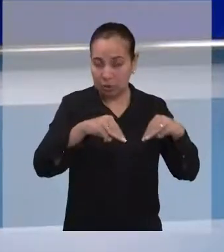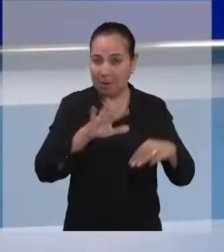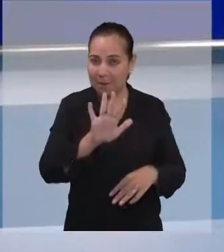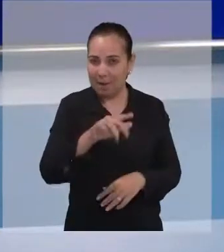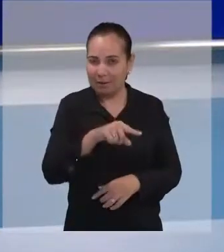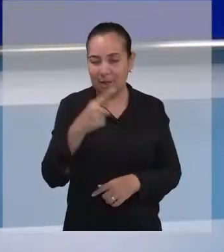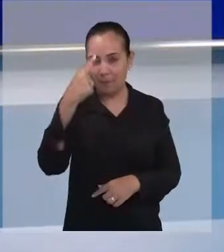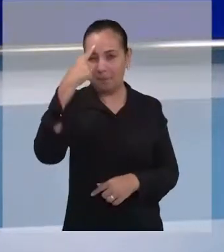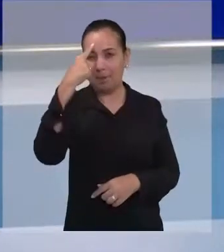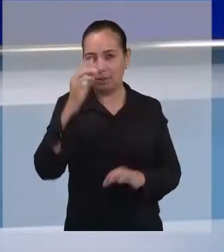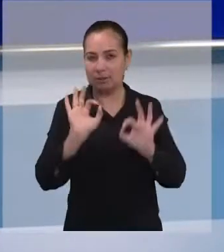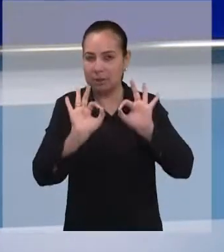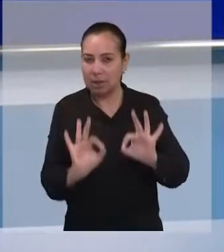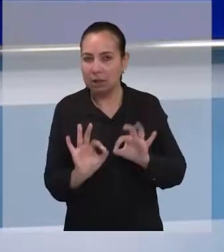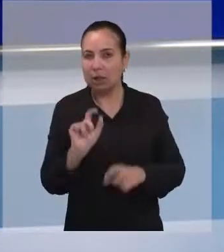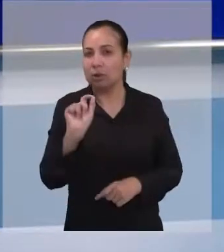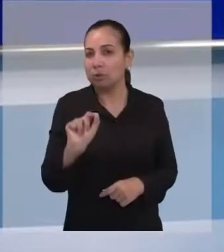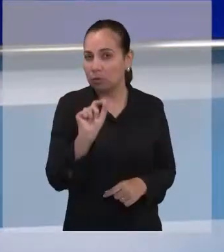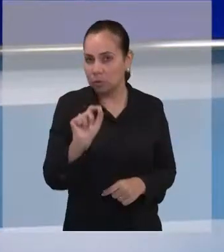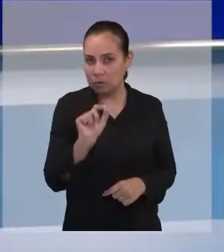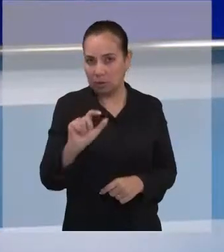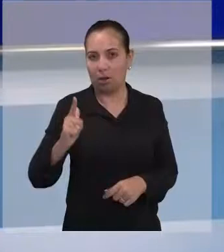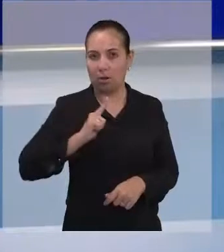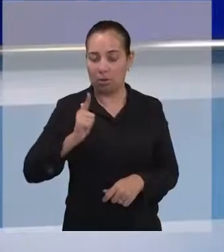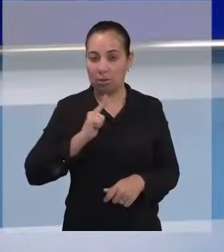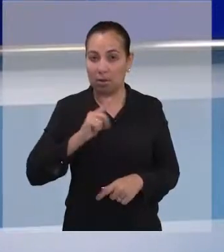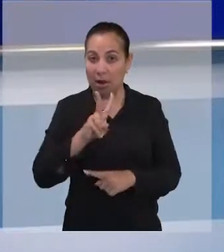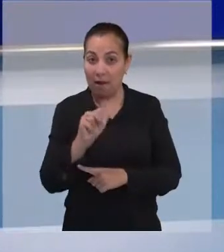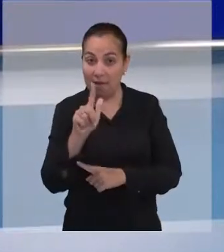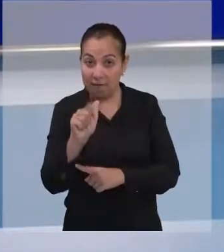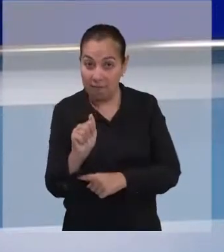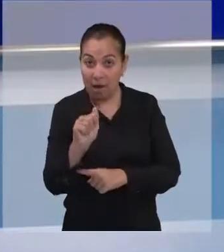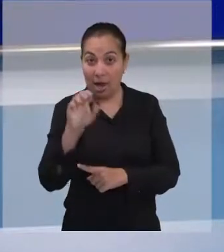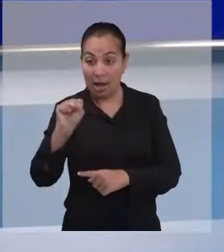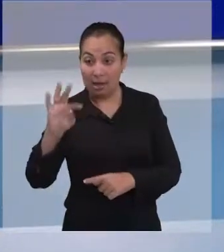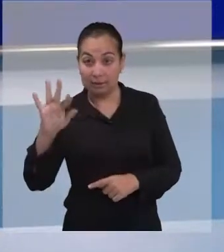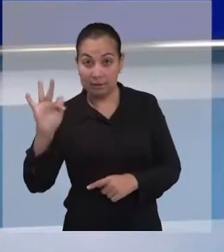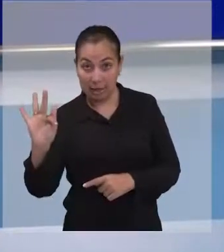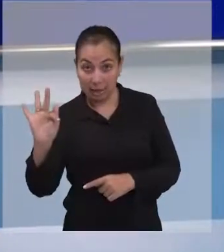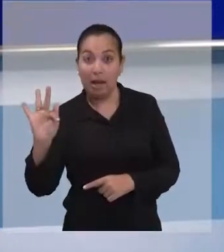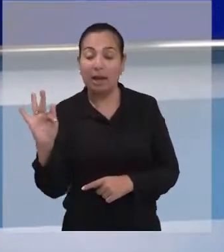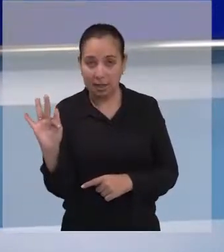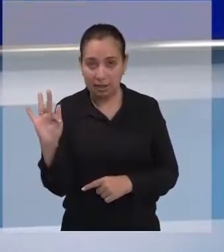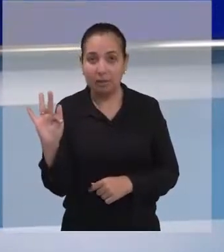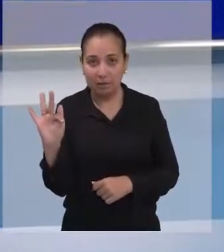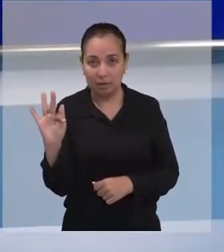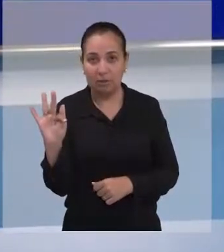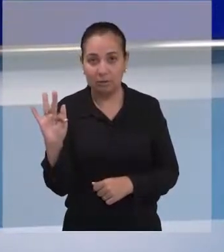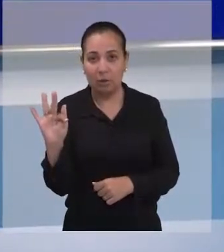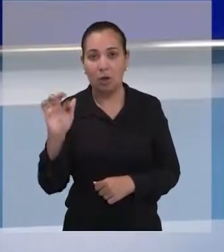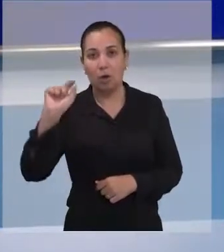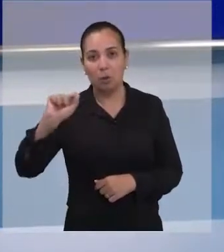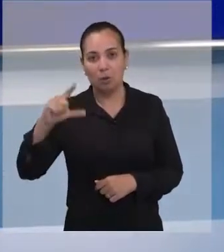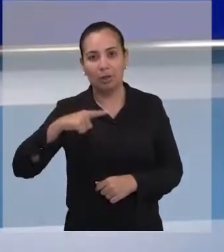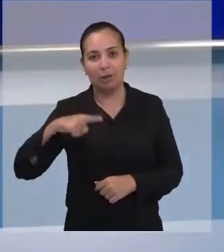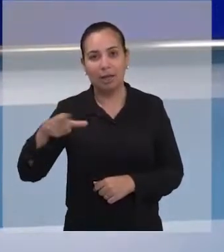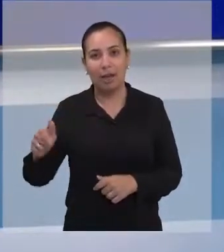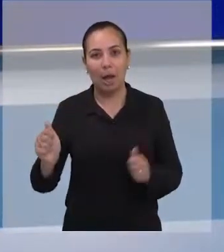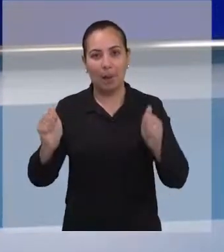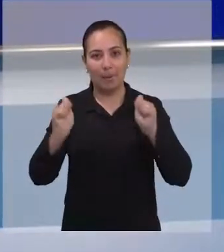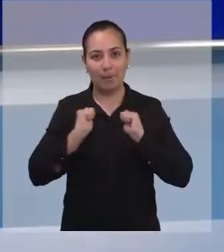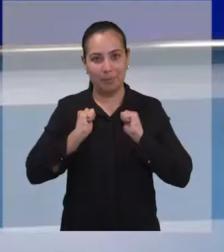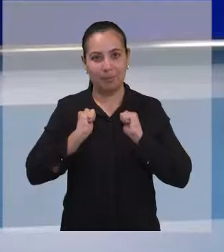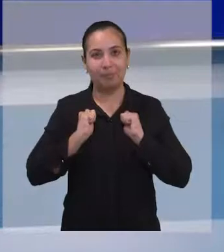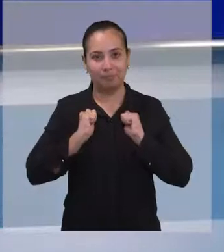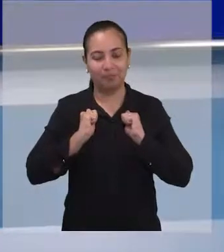próxima vaga no Supremo Tribunal Federal, que dar-se-á com a saída, a aposentadoria do ministro Celso